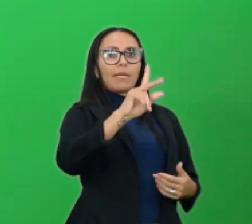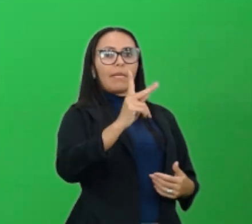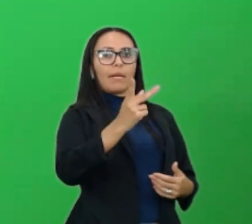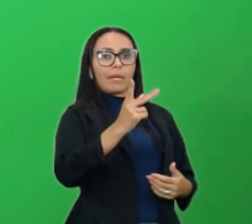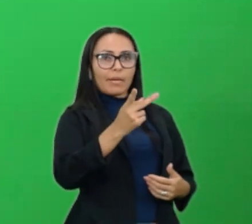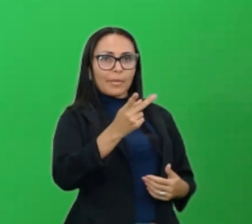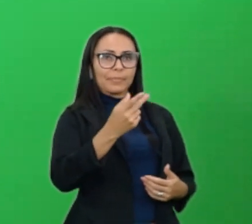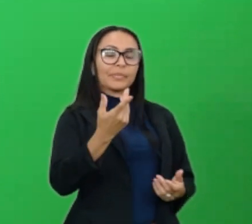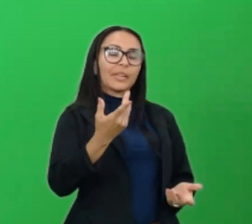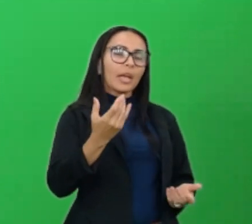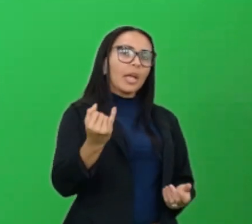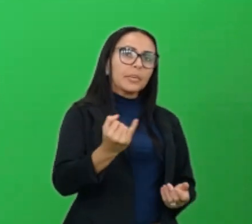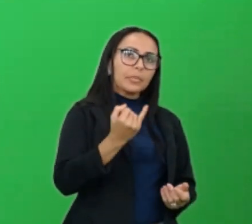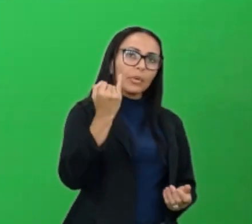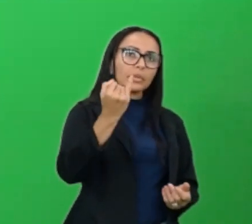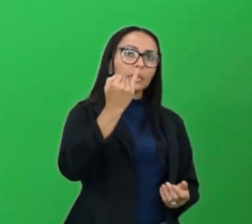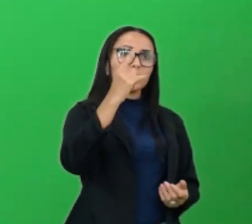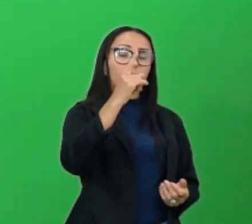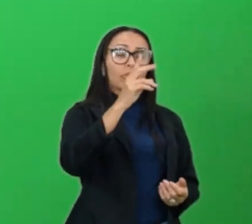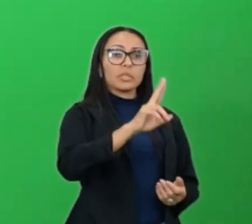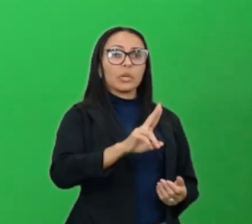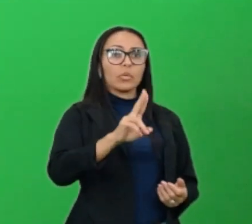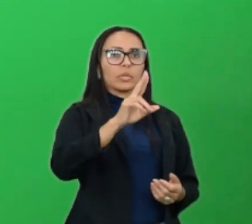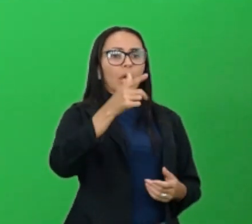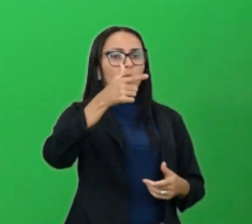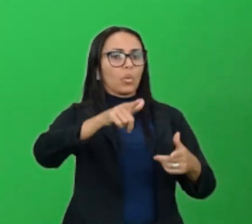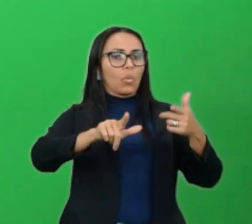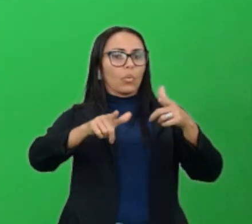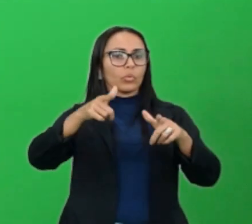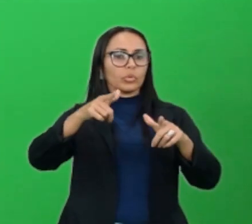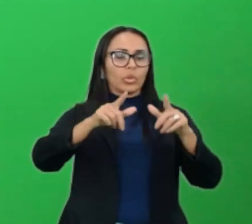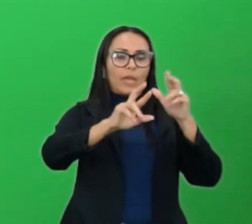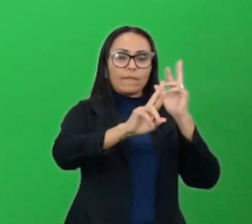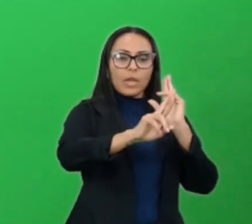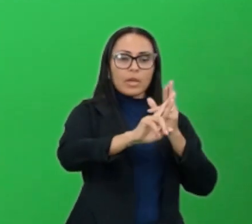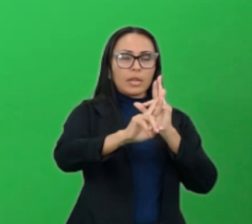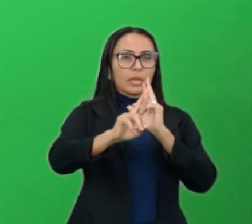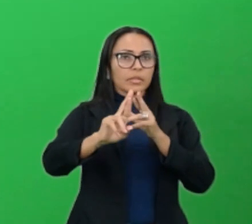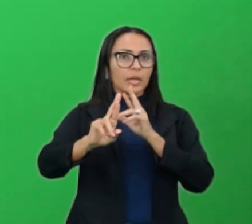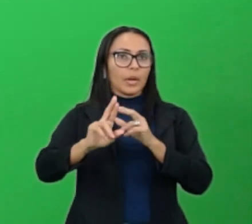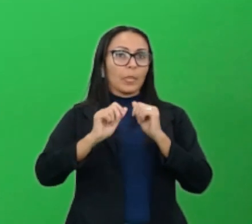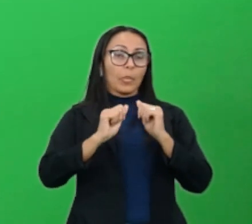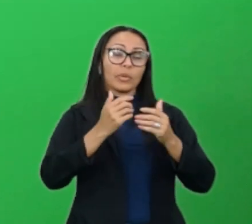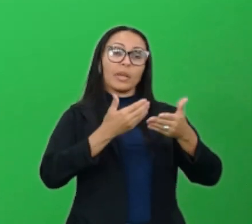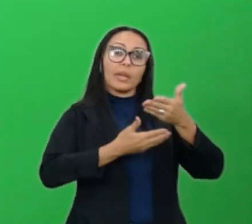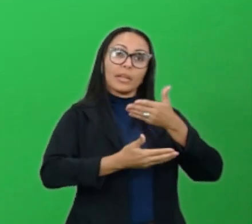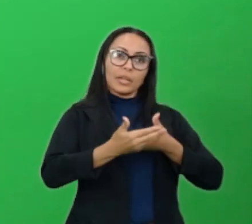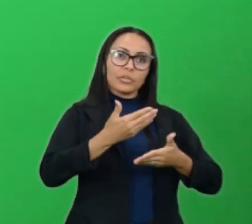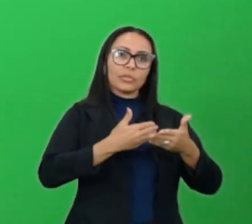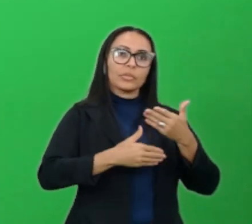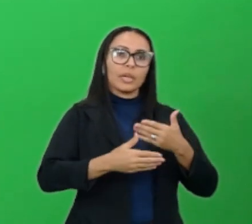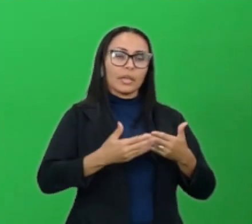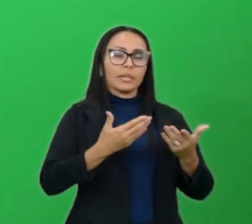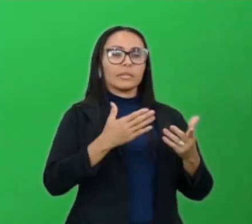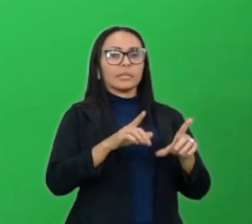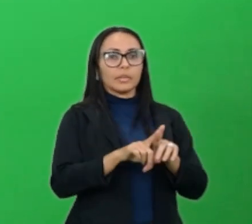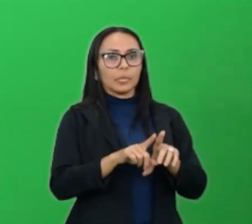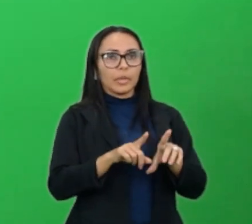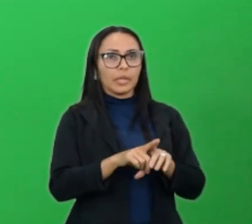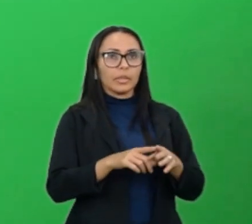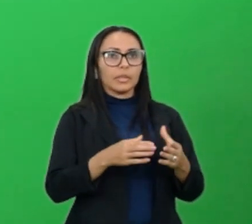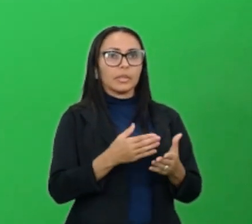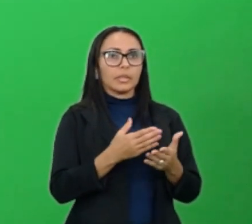você usar de outros indicadores como referência para poder relacionar a esses indicadores de referência aquele indicador que está sendo